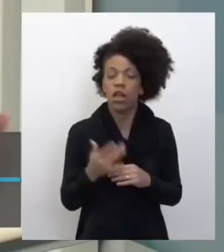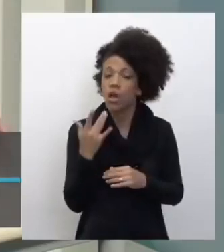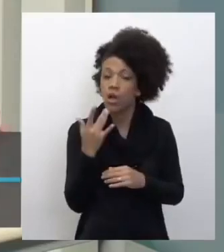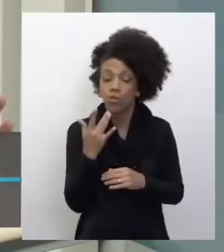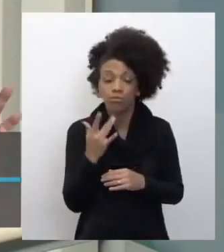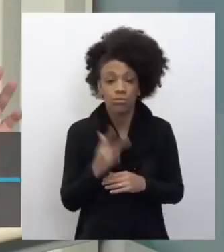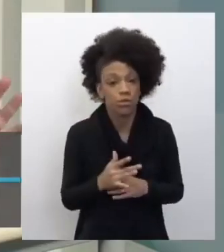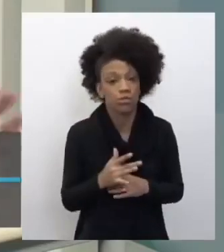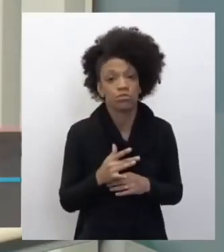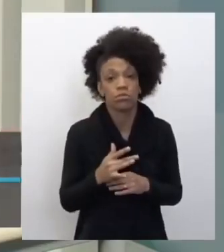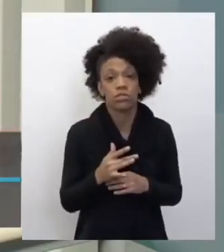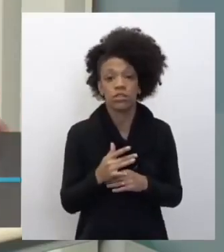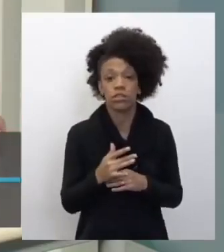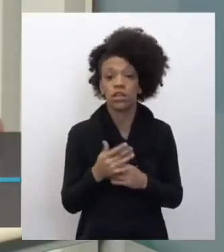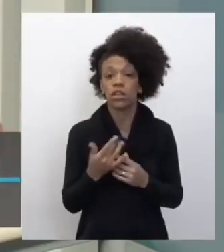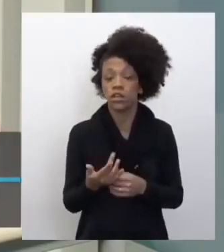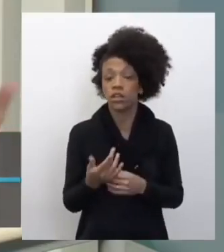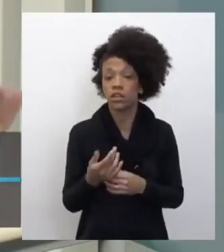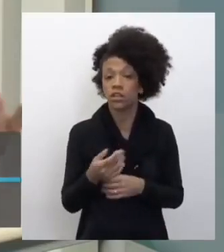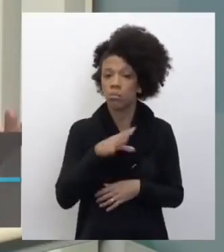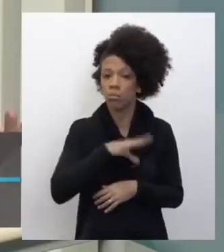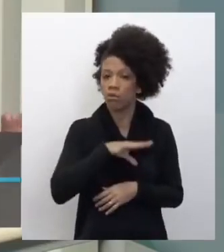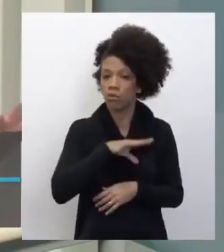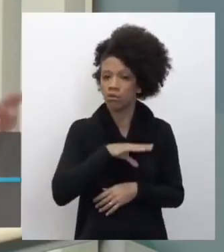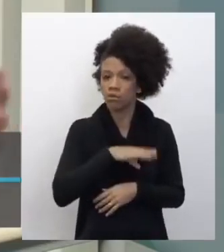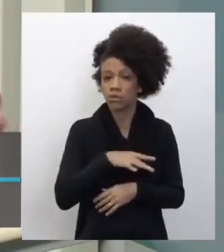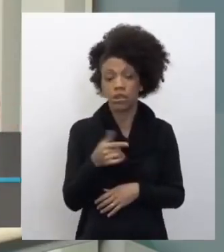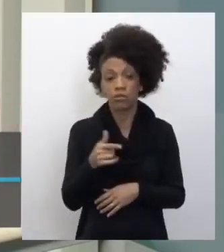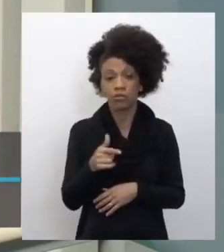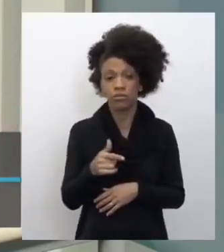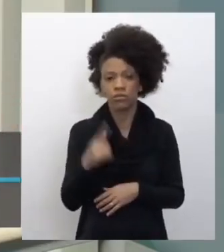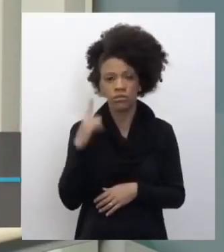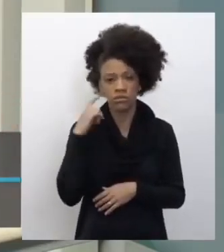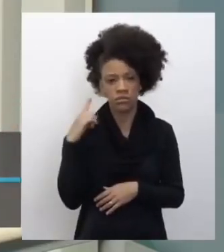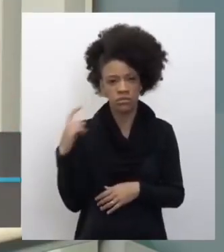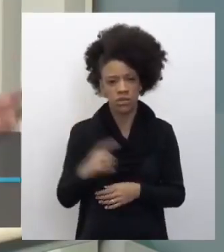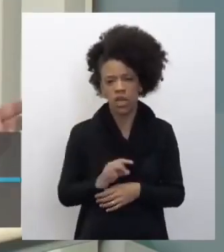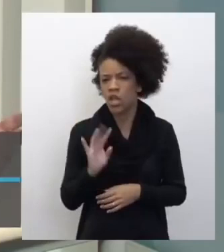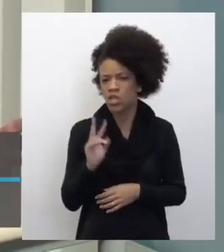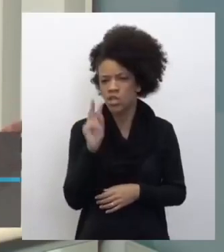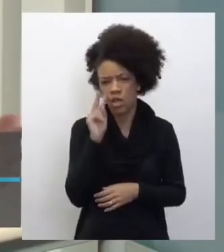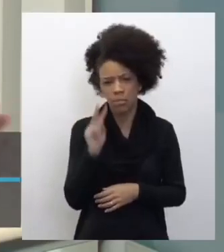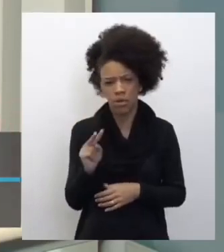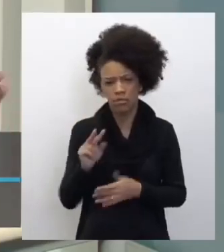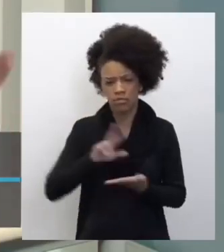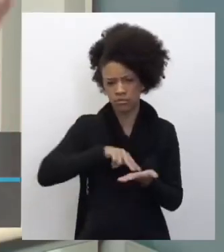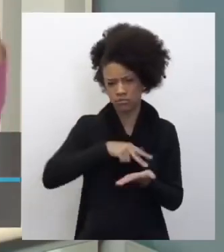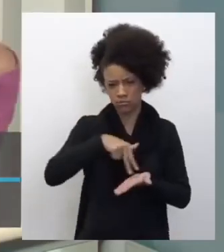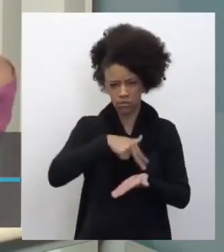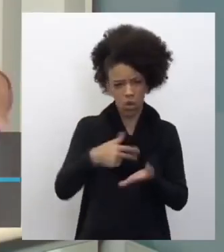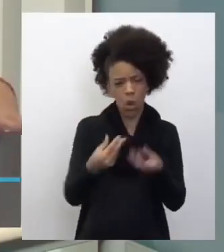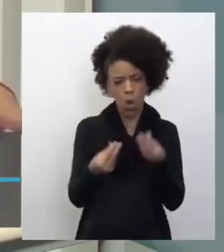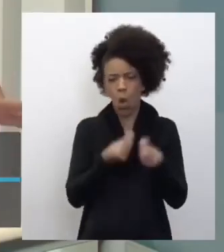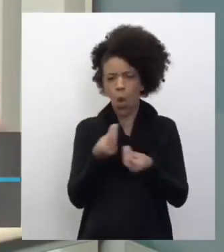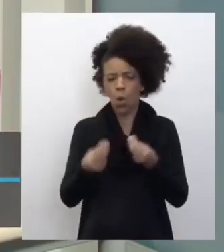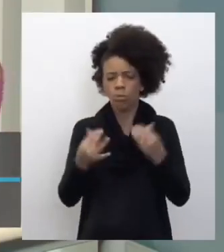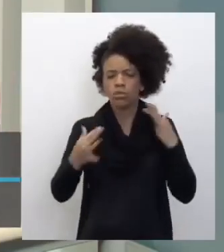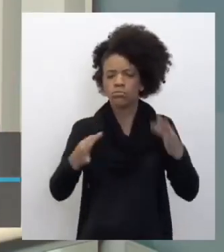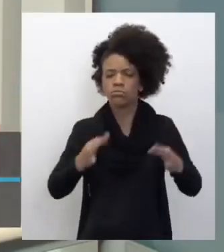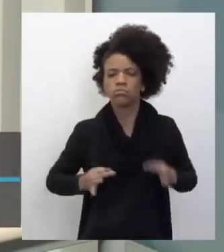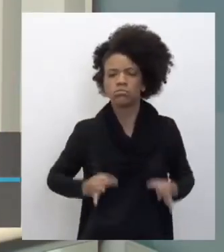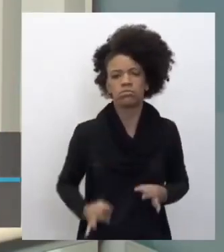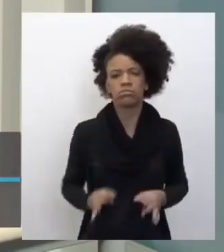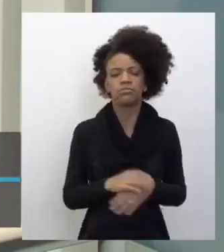ela em português, ela está em italiano, tá? Então não vai ter som. É só para vocês verem a movimentação dos personagens, como que é a vestimenta,